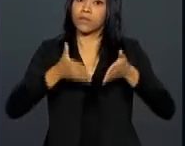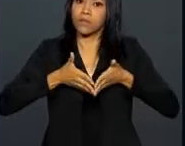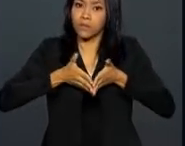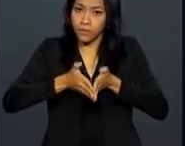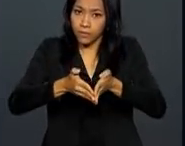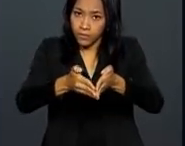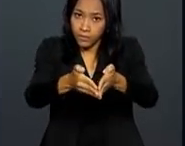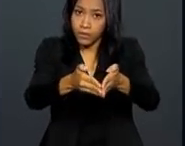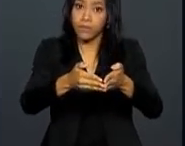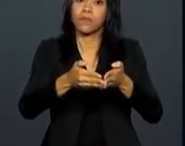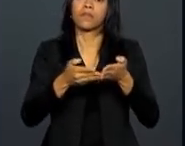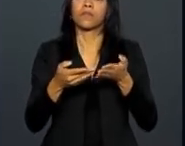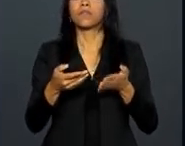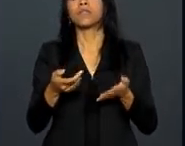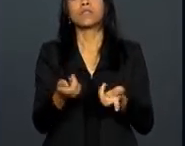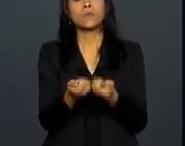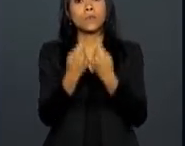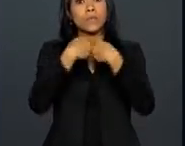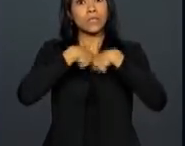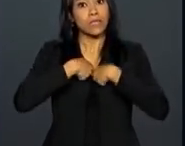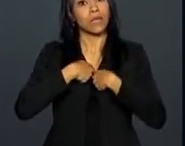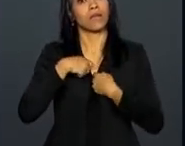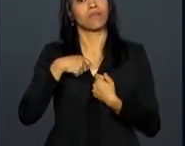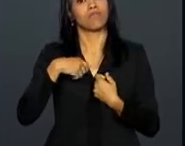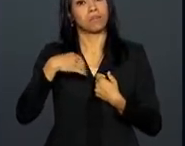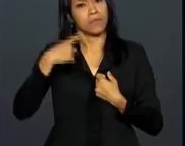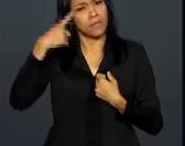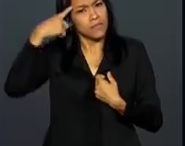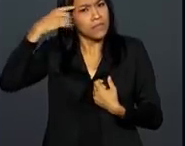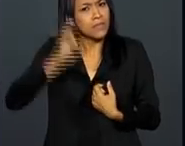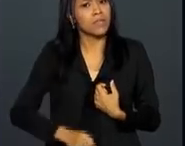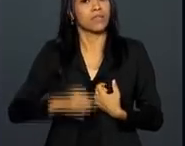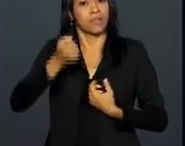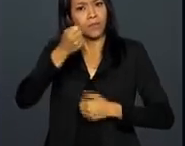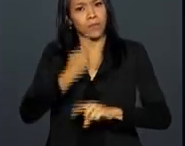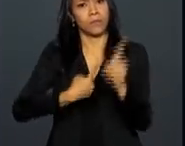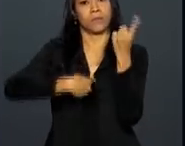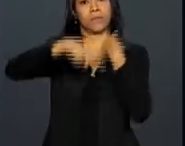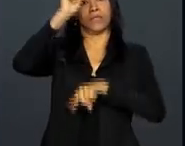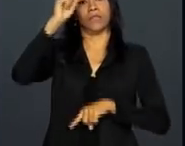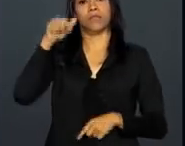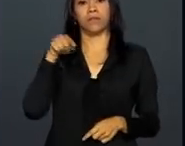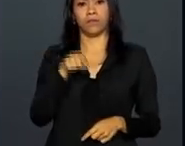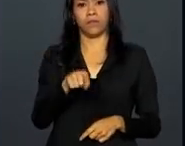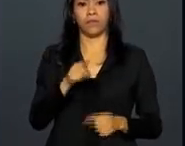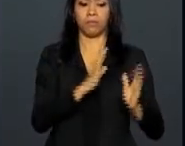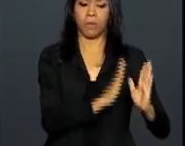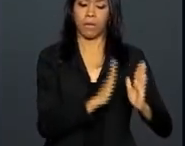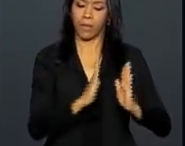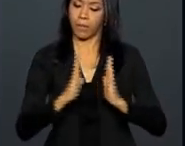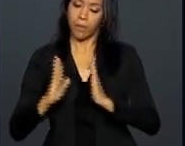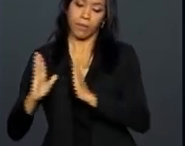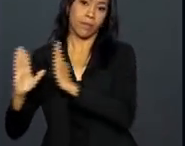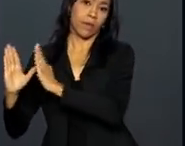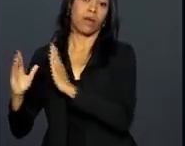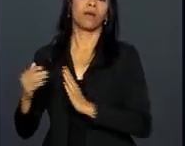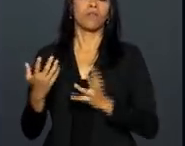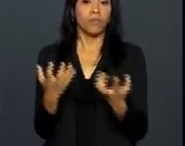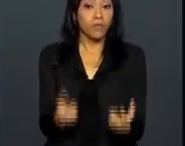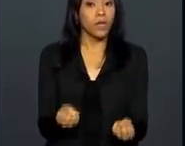dá certeza do êxito nessa empreitada. Vamos